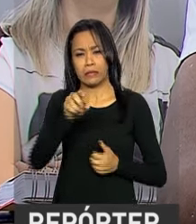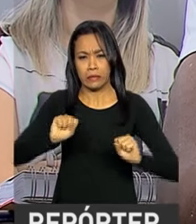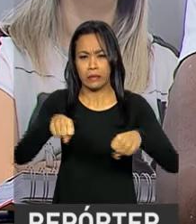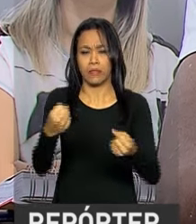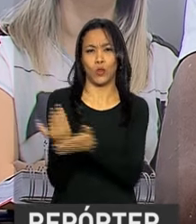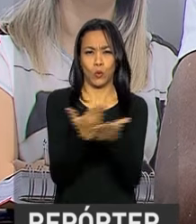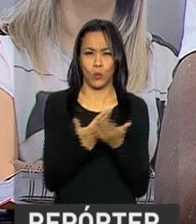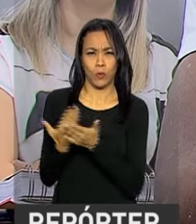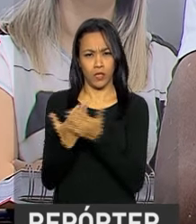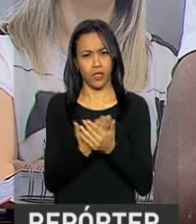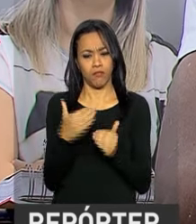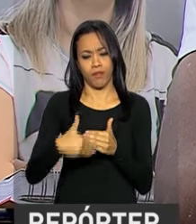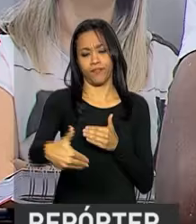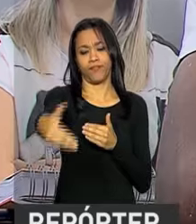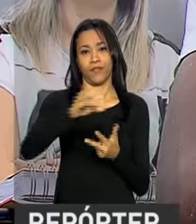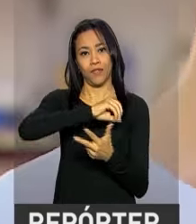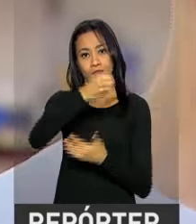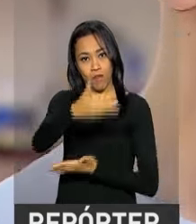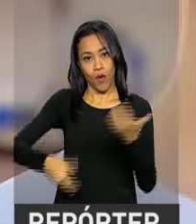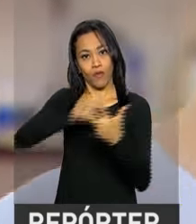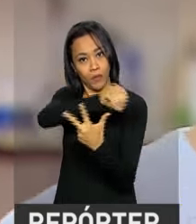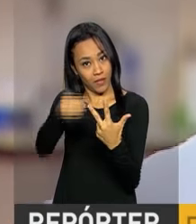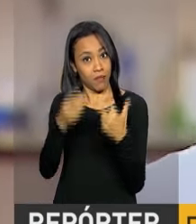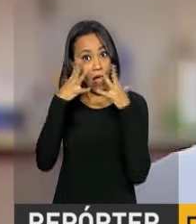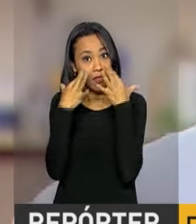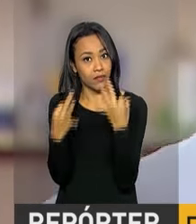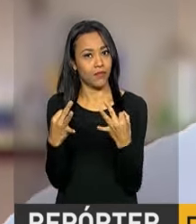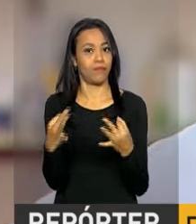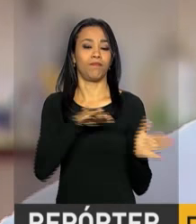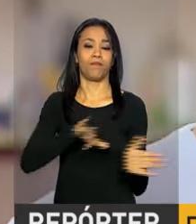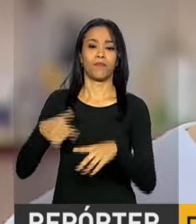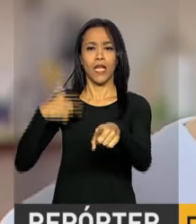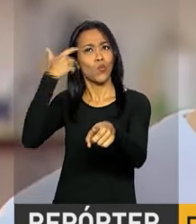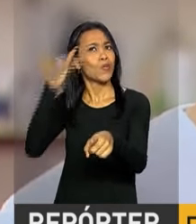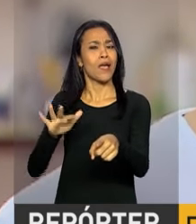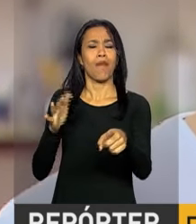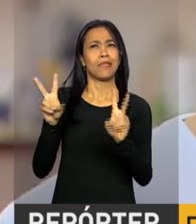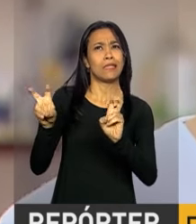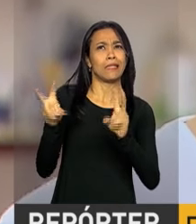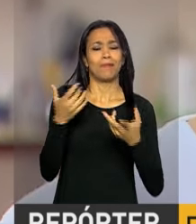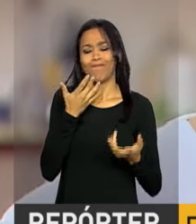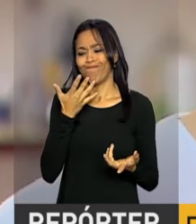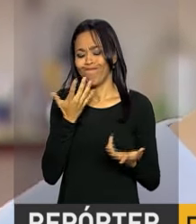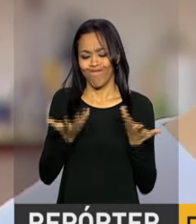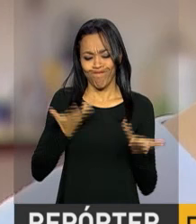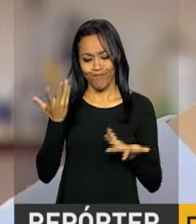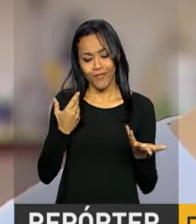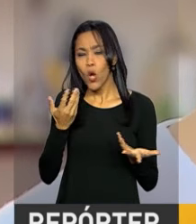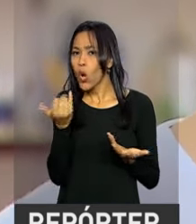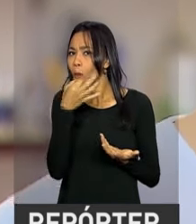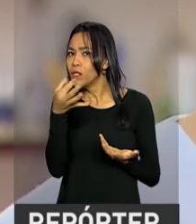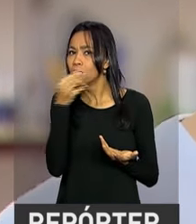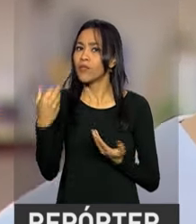preparando para fazer o Enem ficarem alertas a minha maior preocupação é porque eu não sei muito abordar o tema aí eu queria saber com as dicas